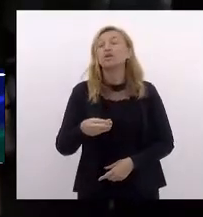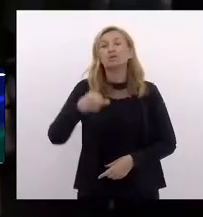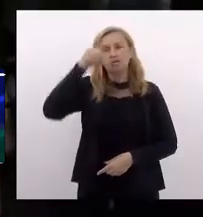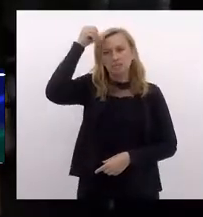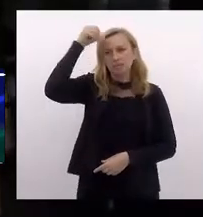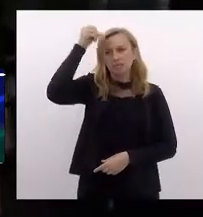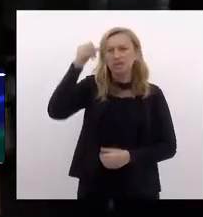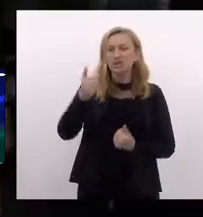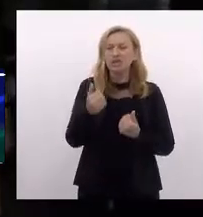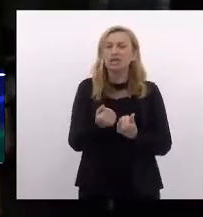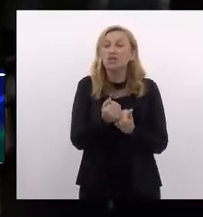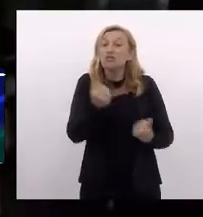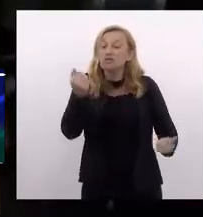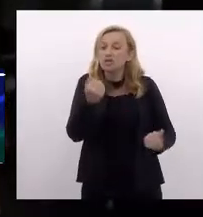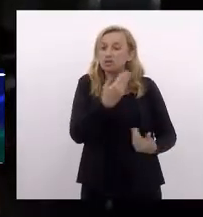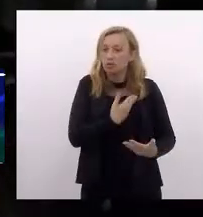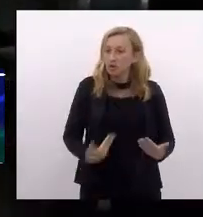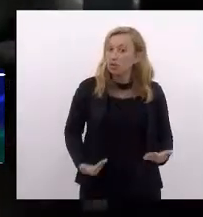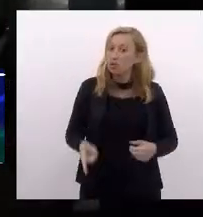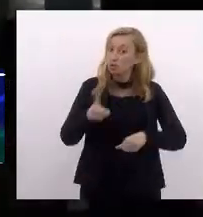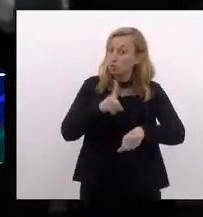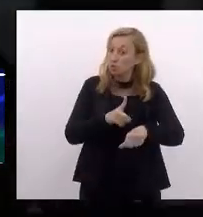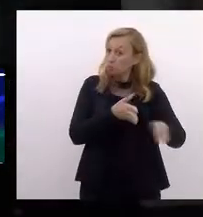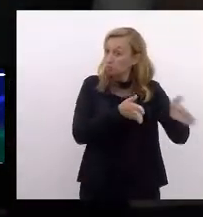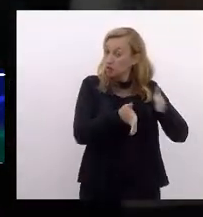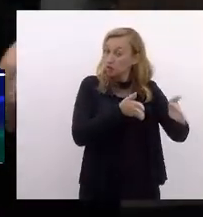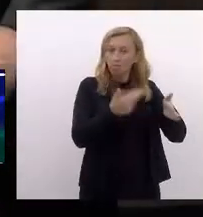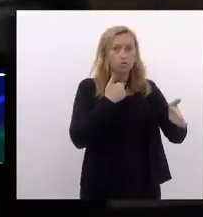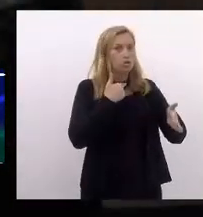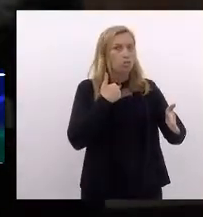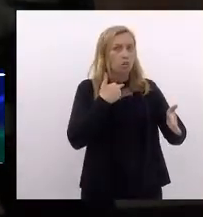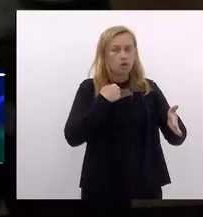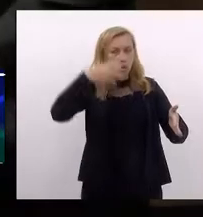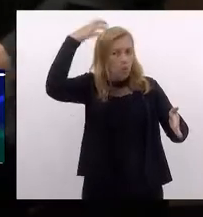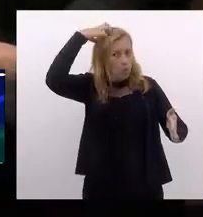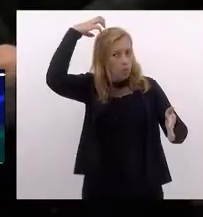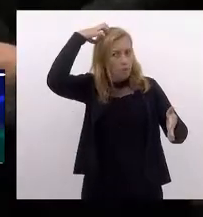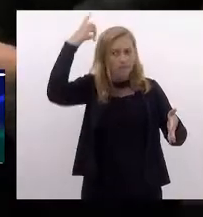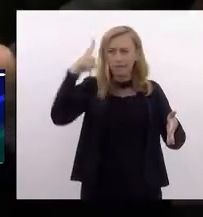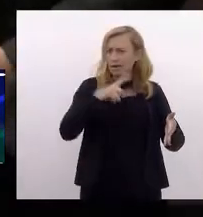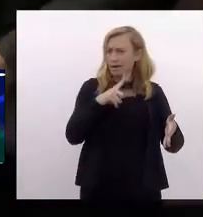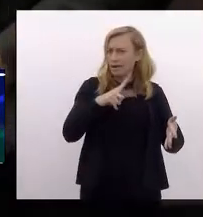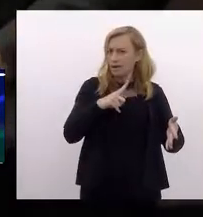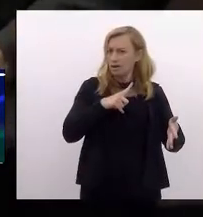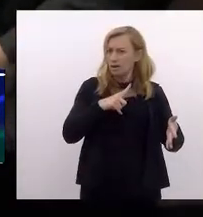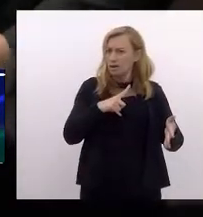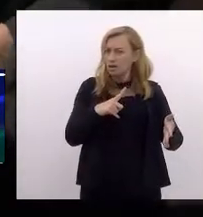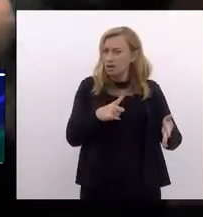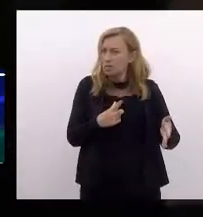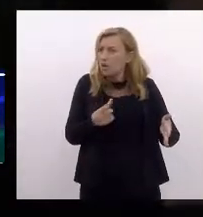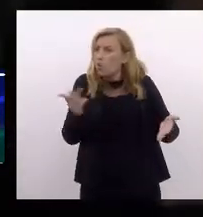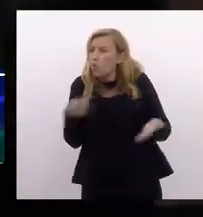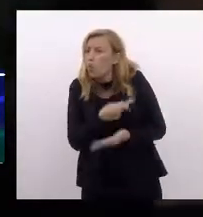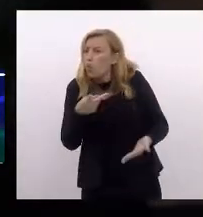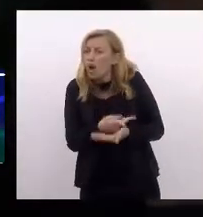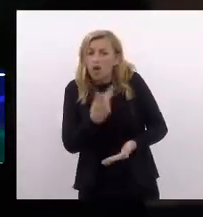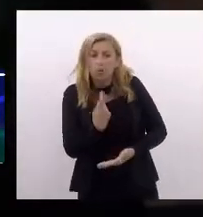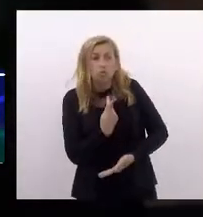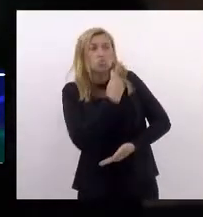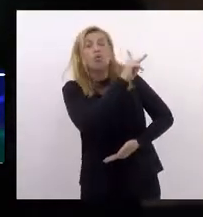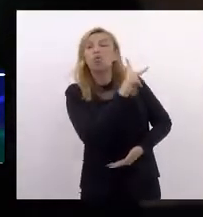simples de vice-governador na ocasião não pode responder pela ladroagem